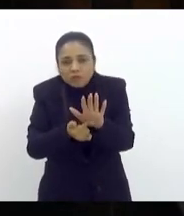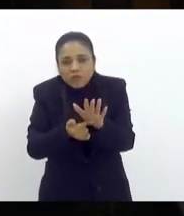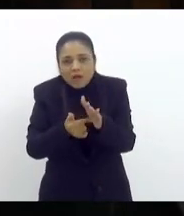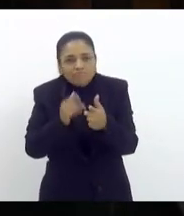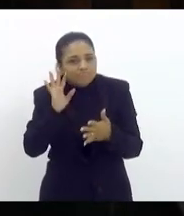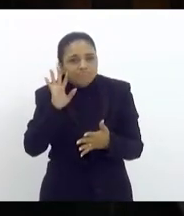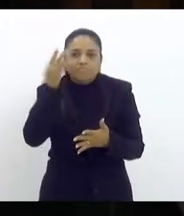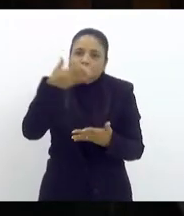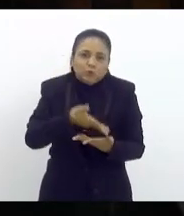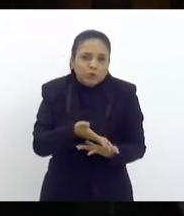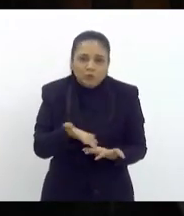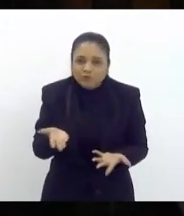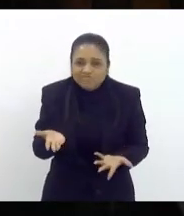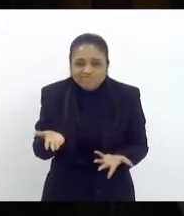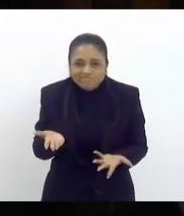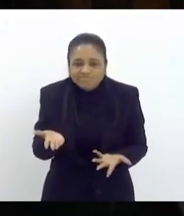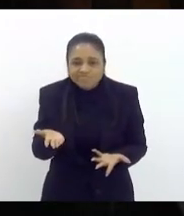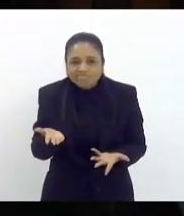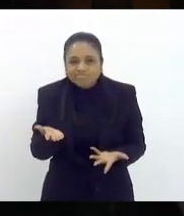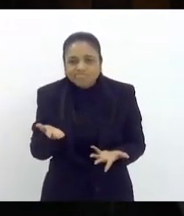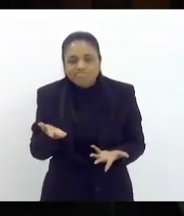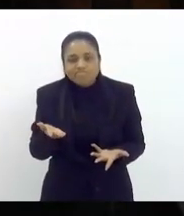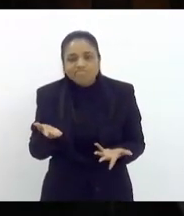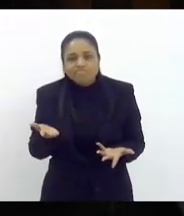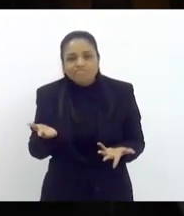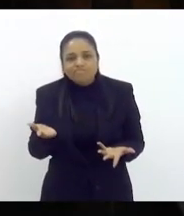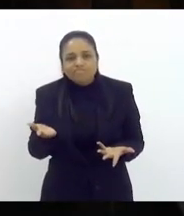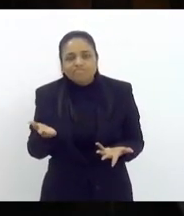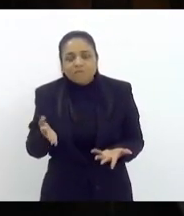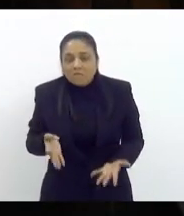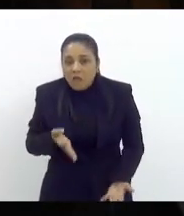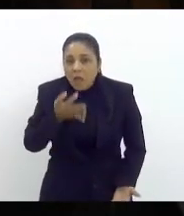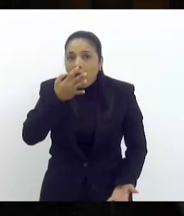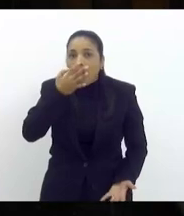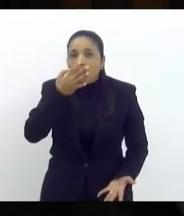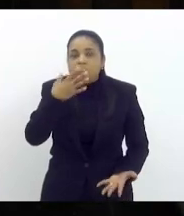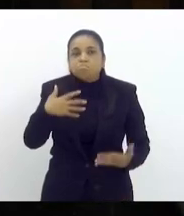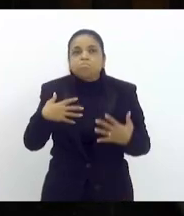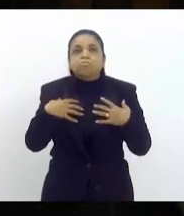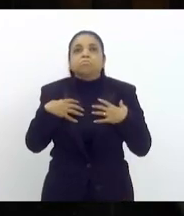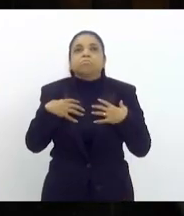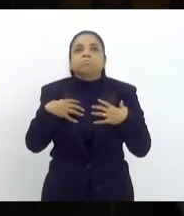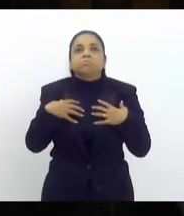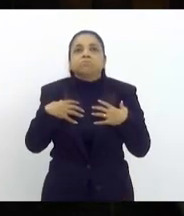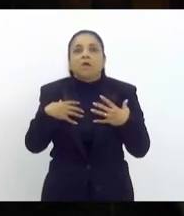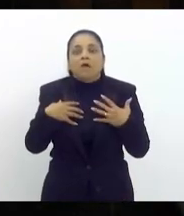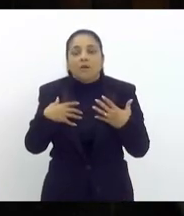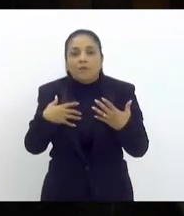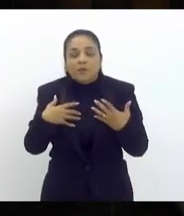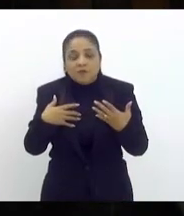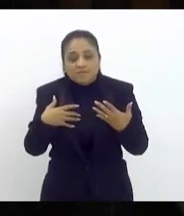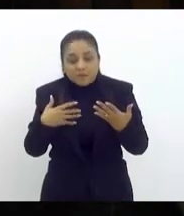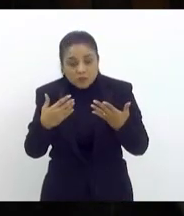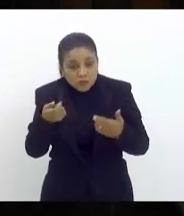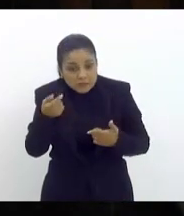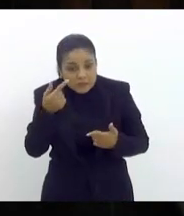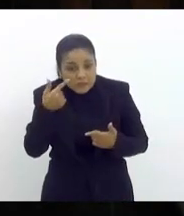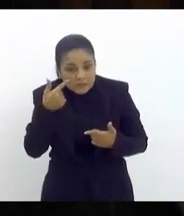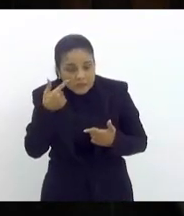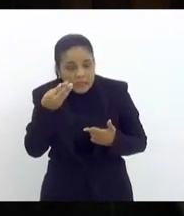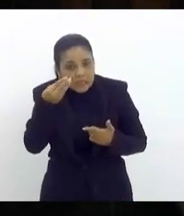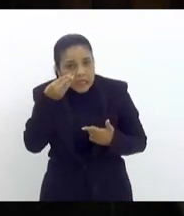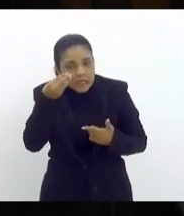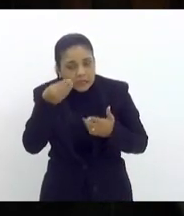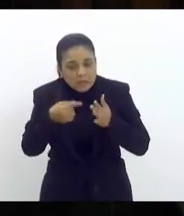e a gente fica estupefato porque alguns dos caminhos que a gente tem tentado apontar